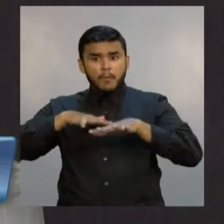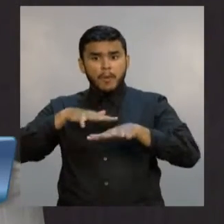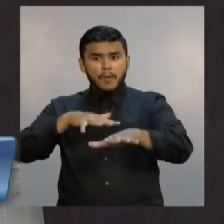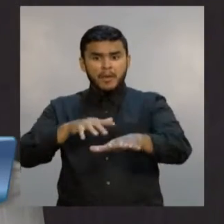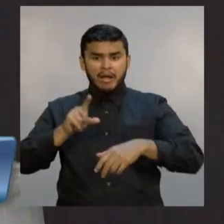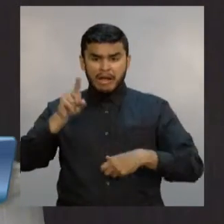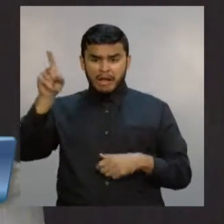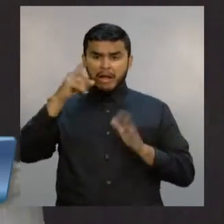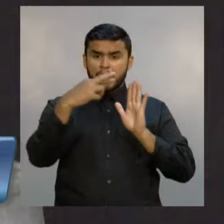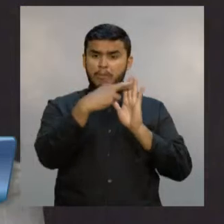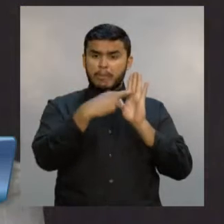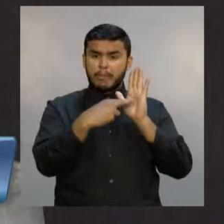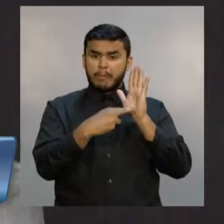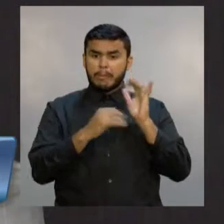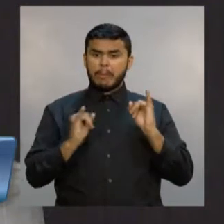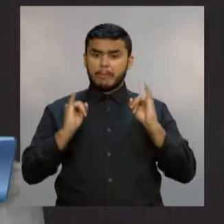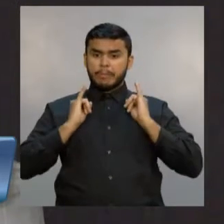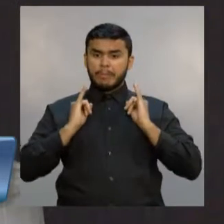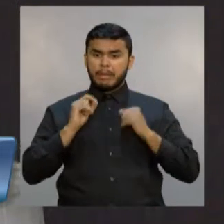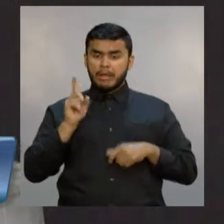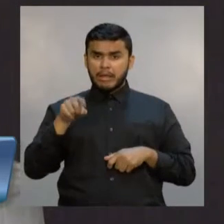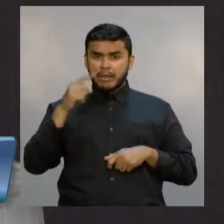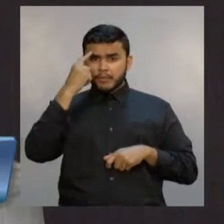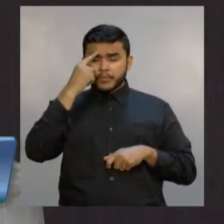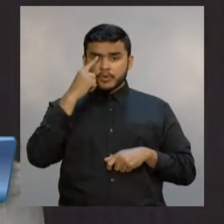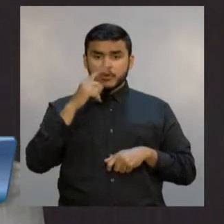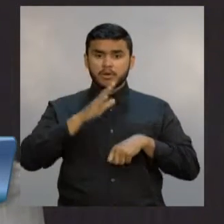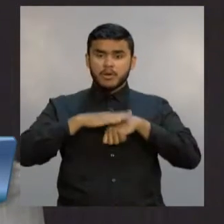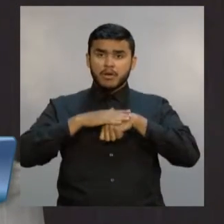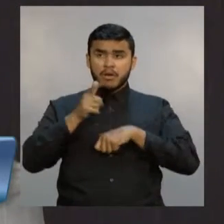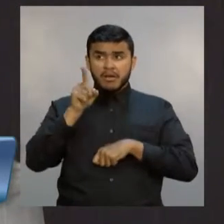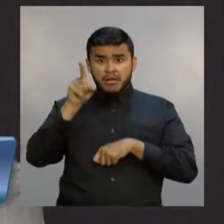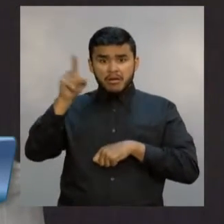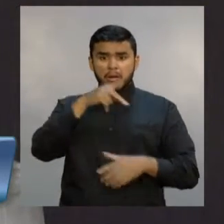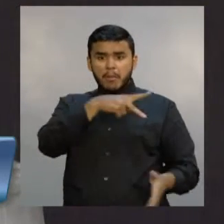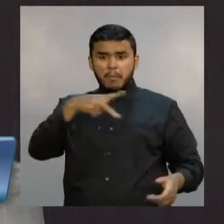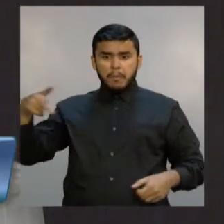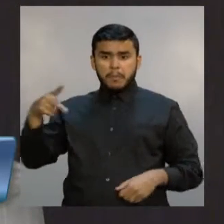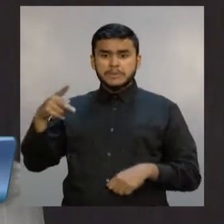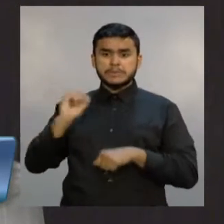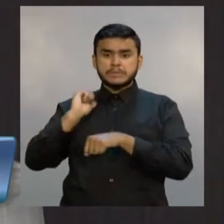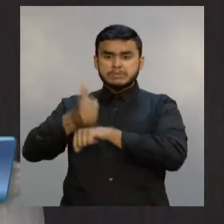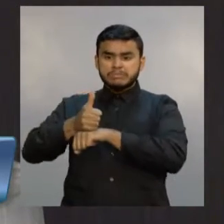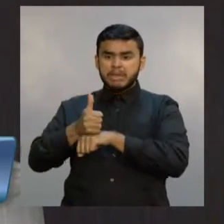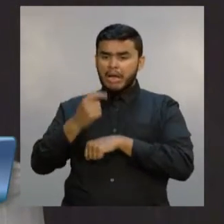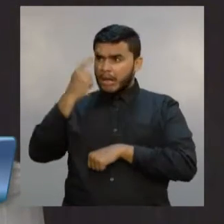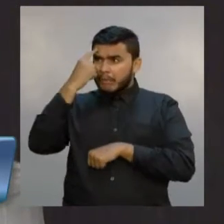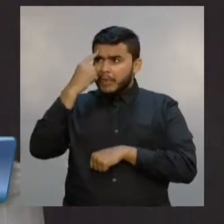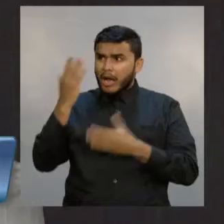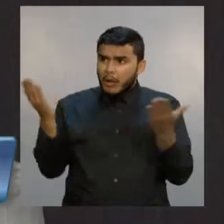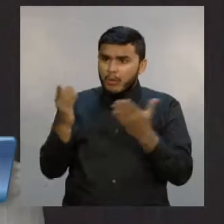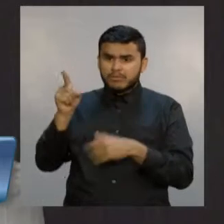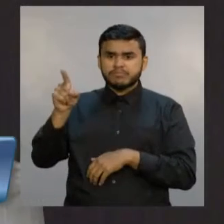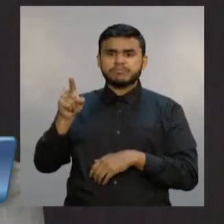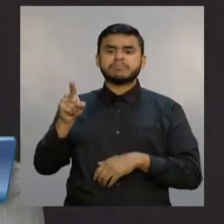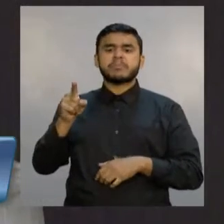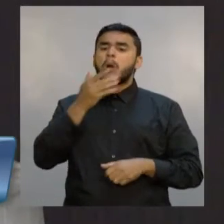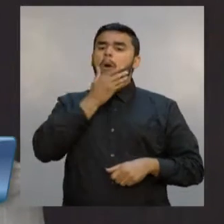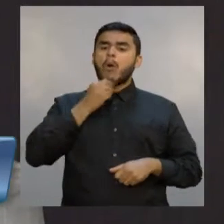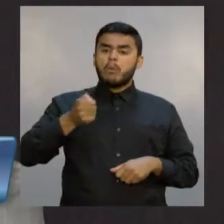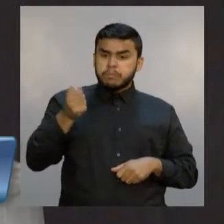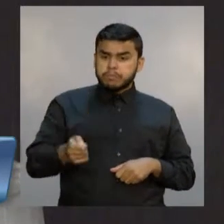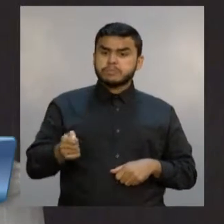reforma previdenciária proposta por este governo misógino e machista é